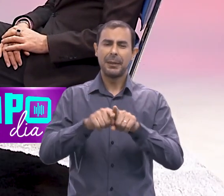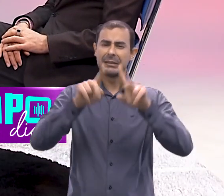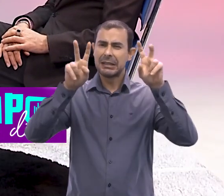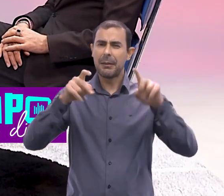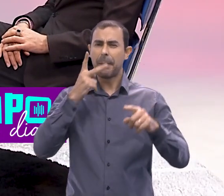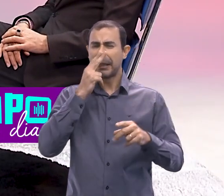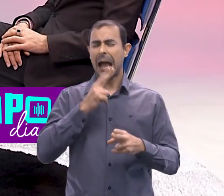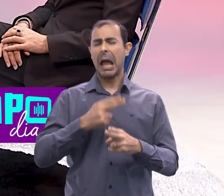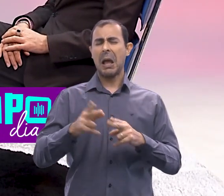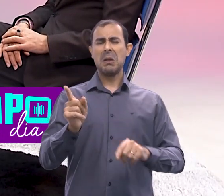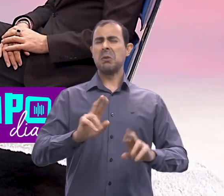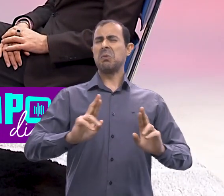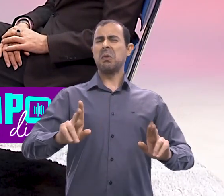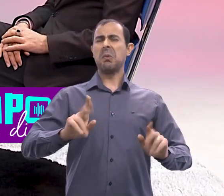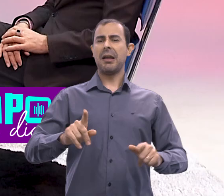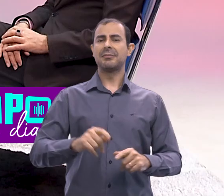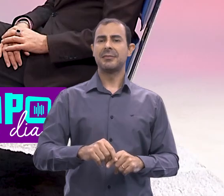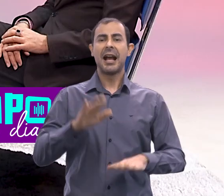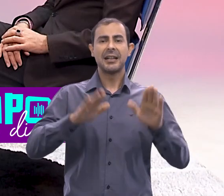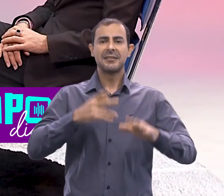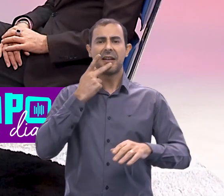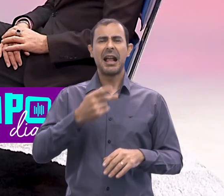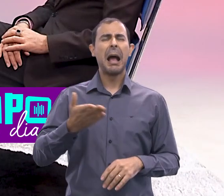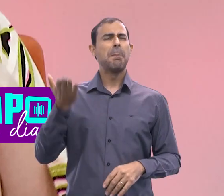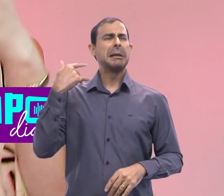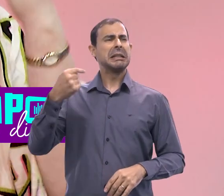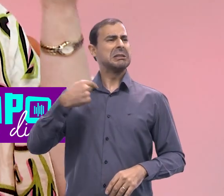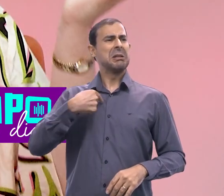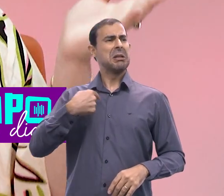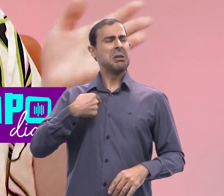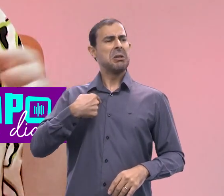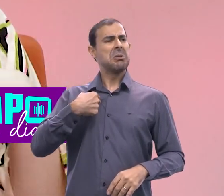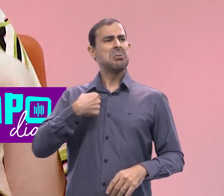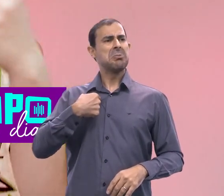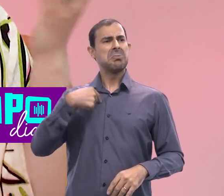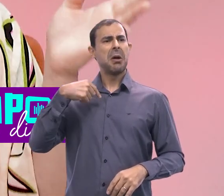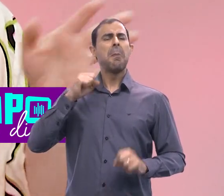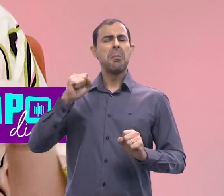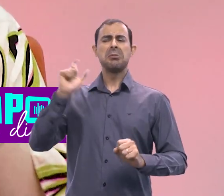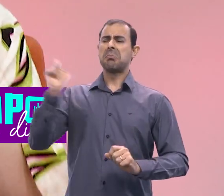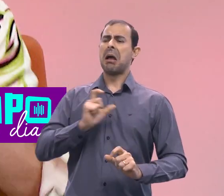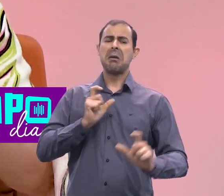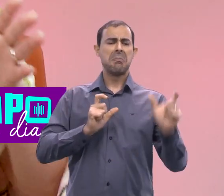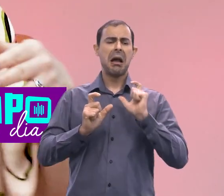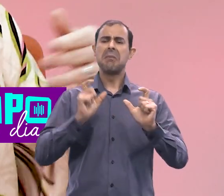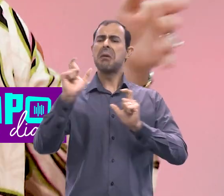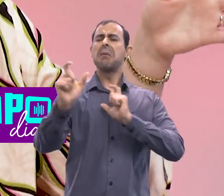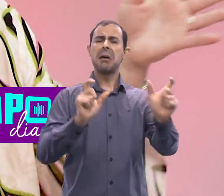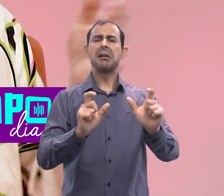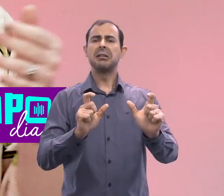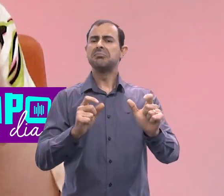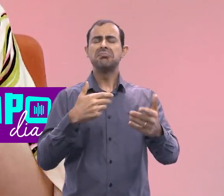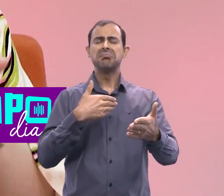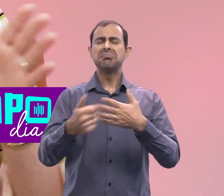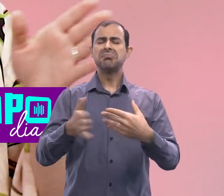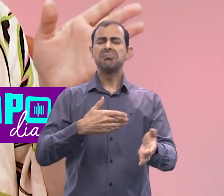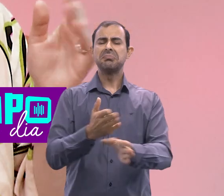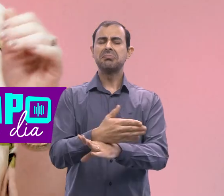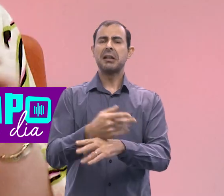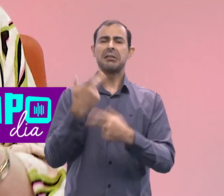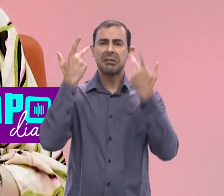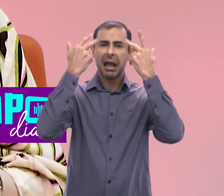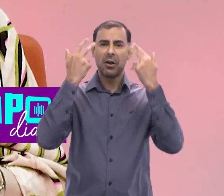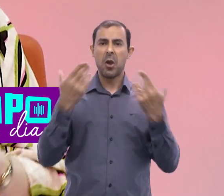é também muito relativizado, né? As pessoas falam assim até, na minha época... podia chamar a pessoa disso, falar aquilo